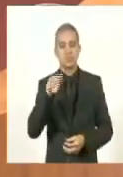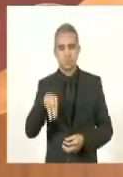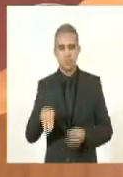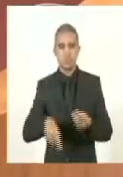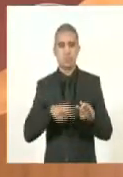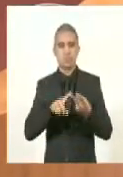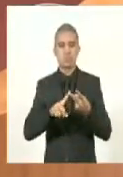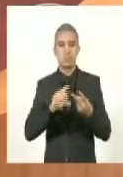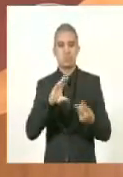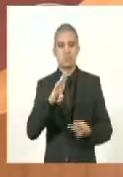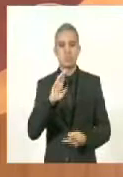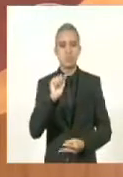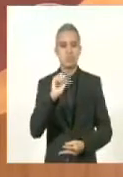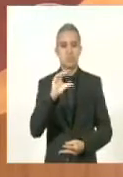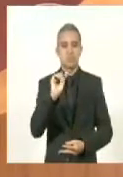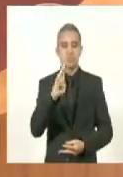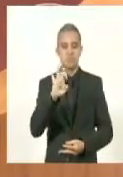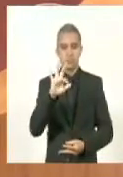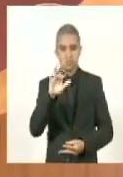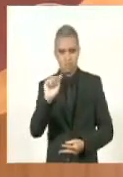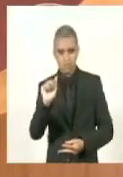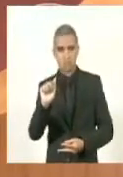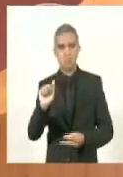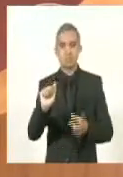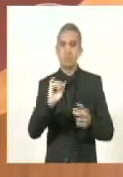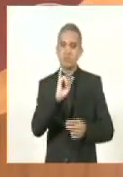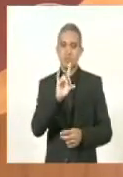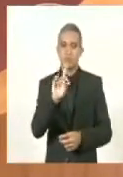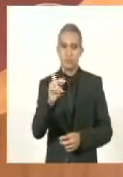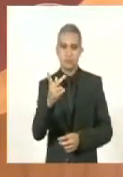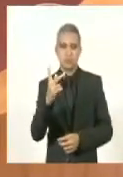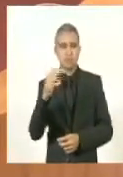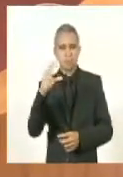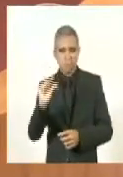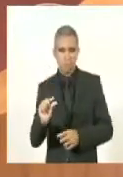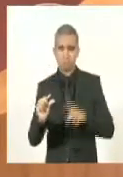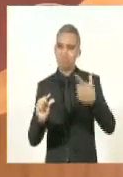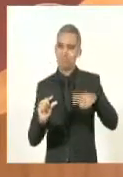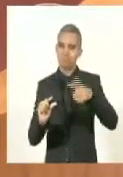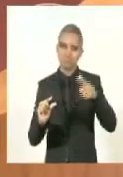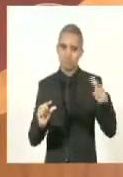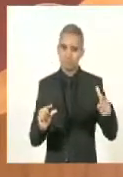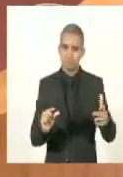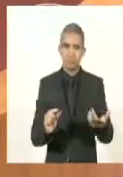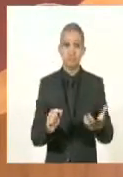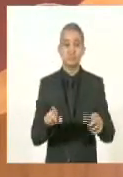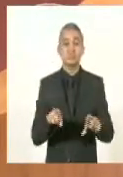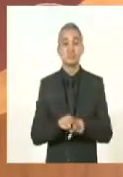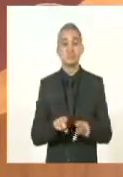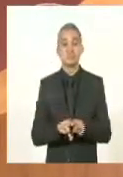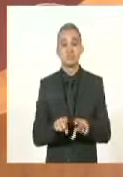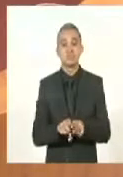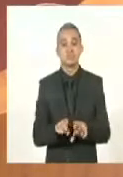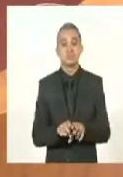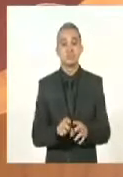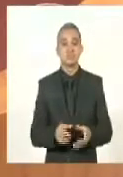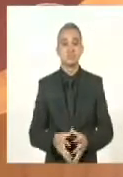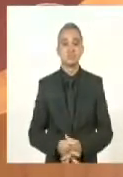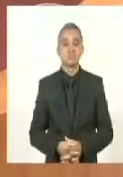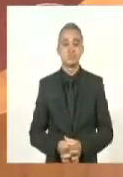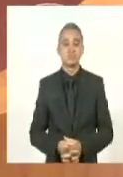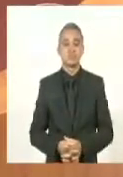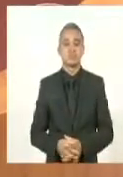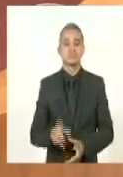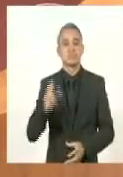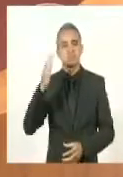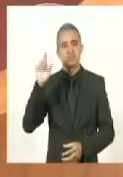disso. Programa Mais Sementes. Eu me lembro, deputadas e deputados, e aqui muitos de vocês andaram com a